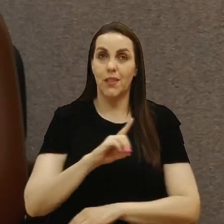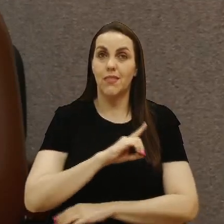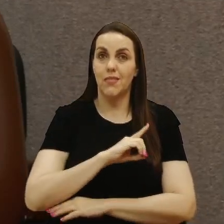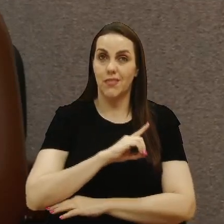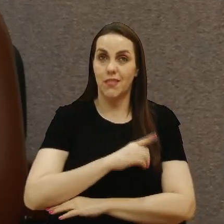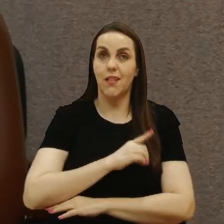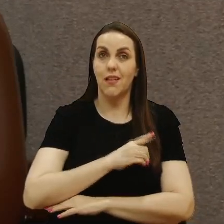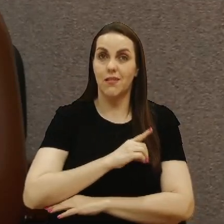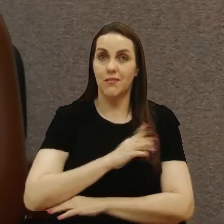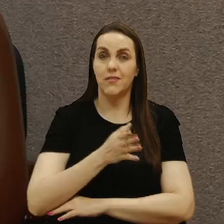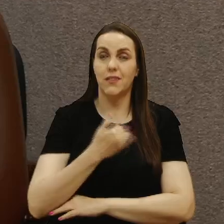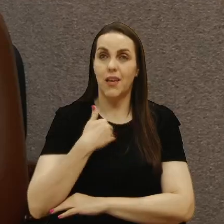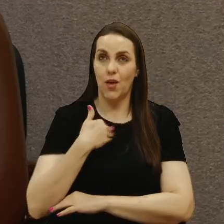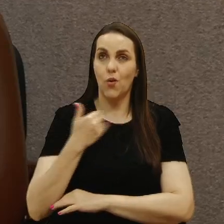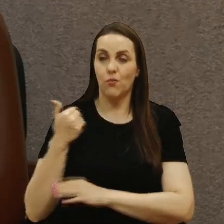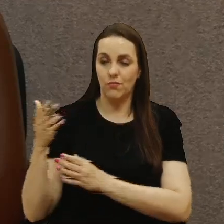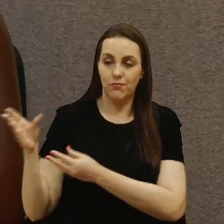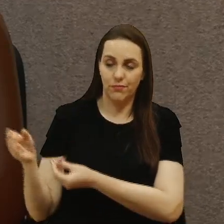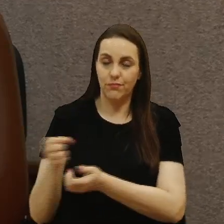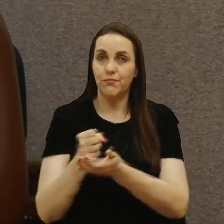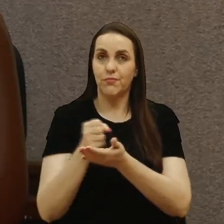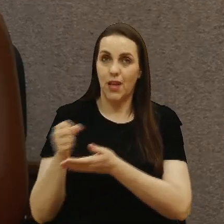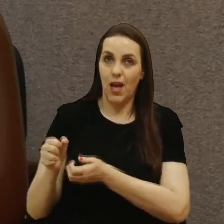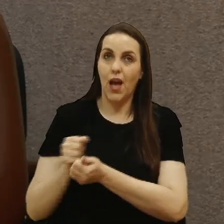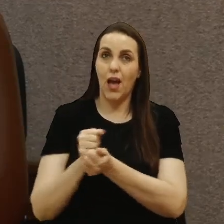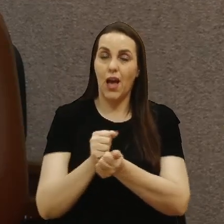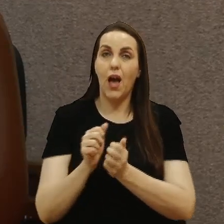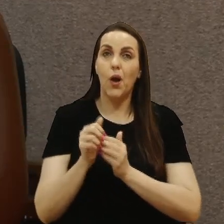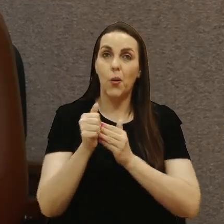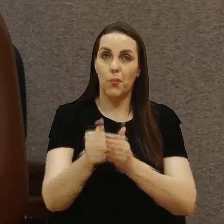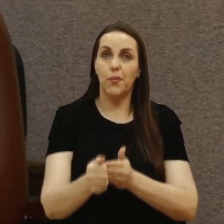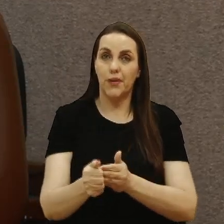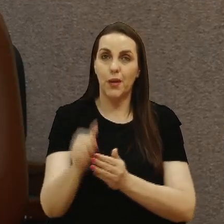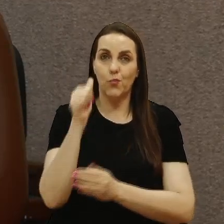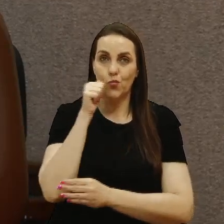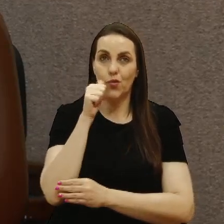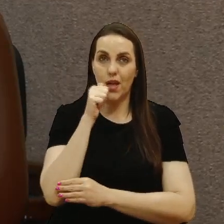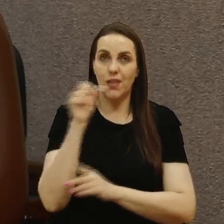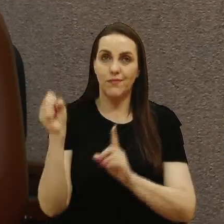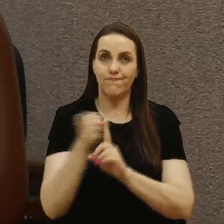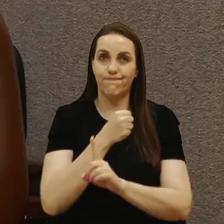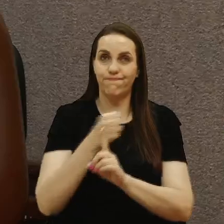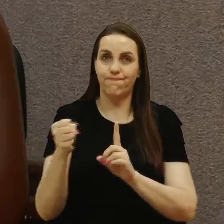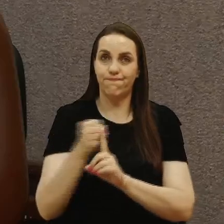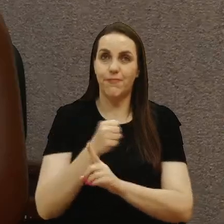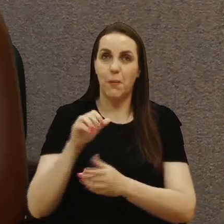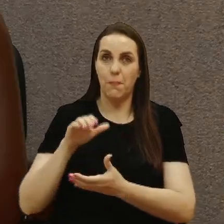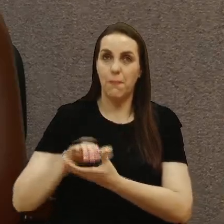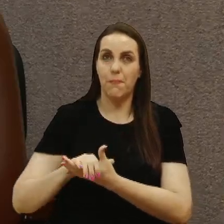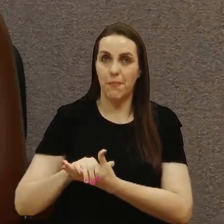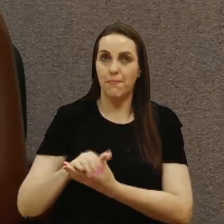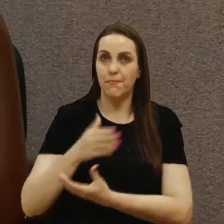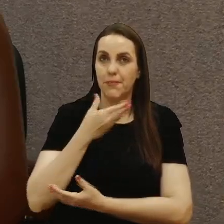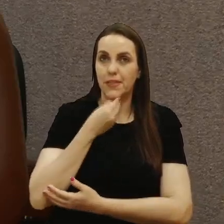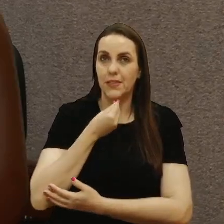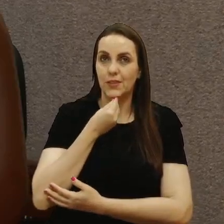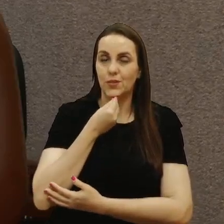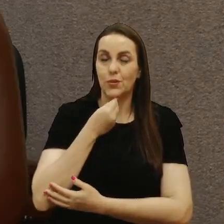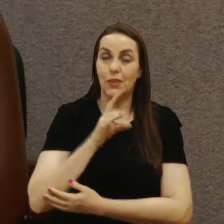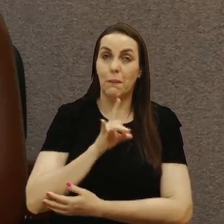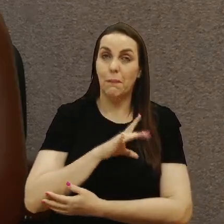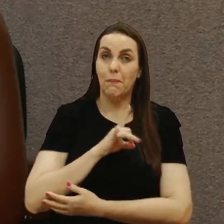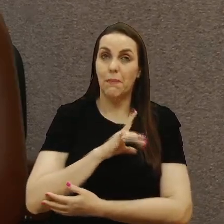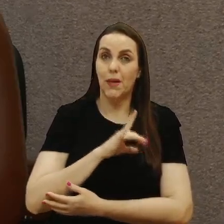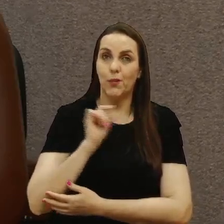muitas mulheres lá que apanham dos maridos e não têm coragem de ir lá por medo do que vai acontecer